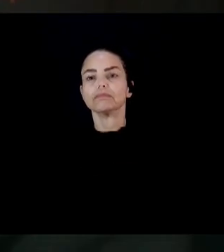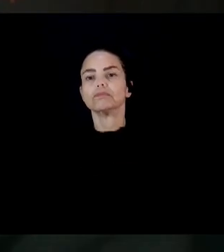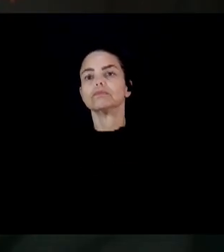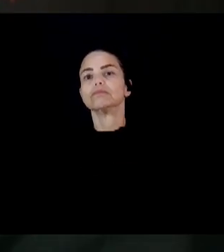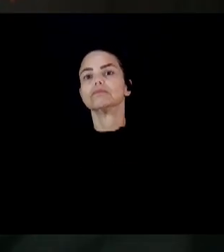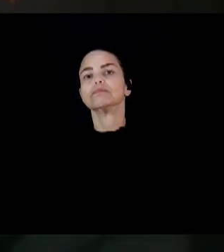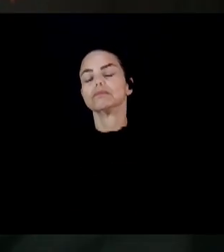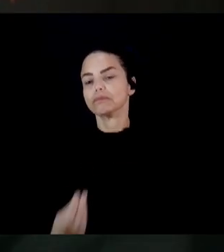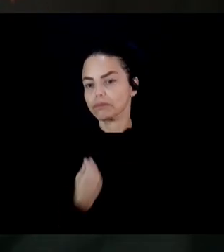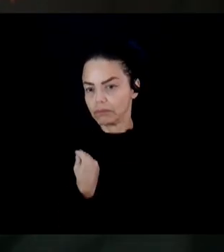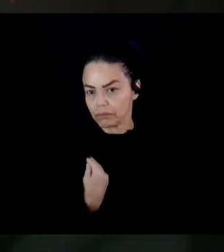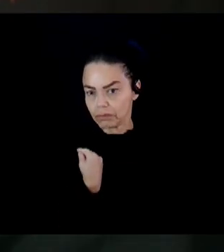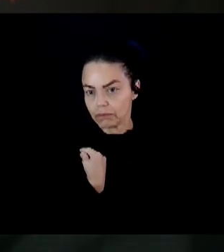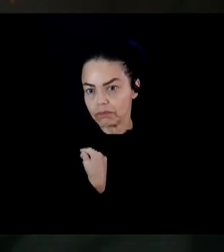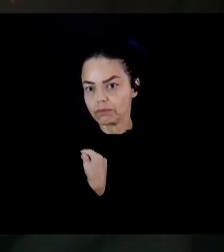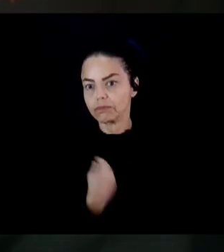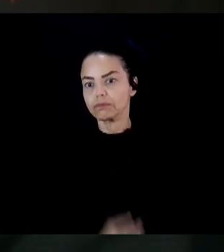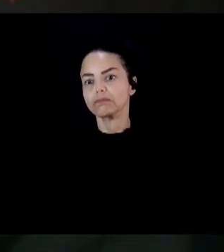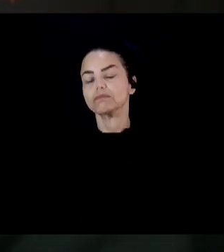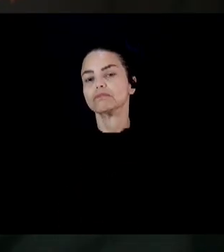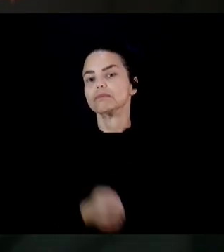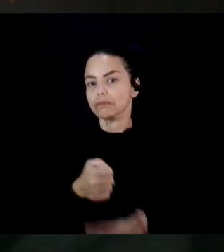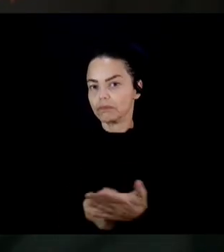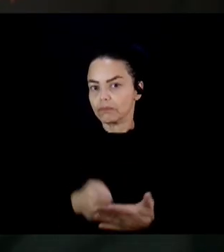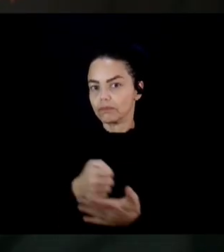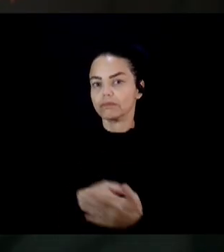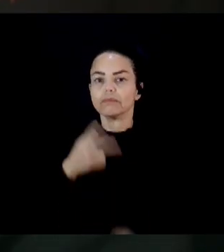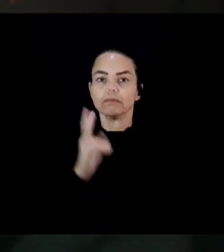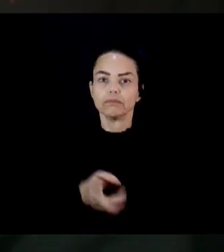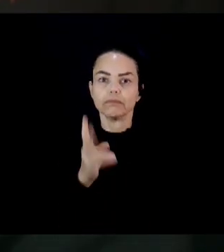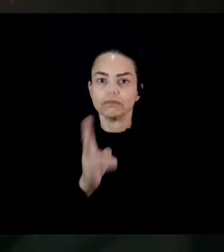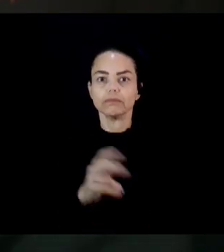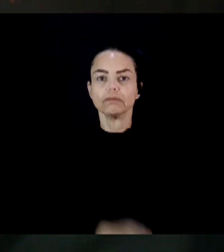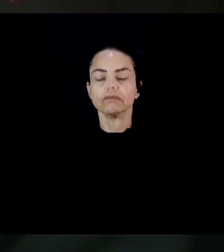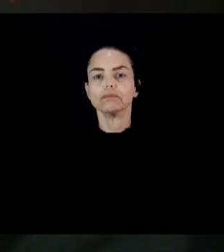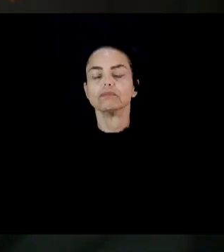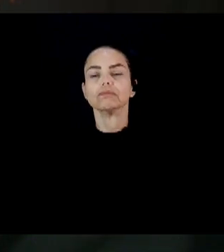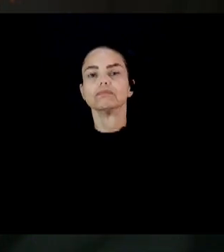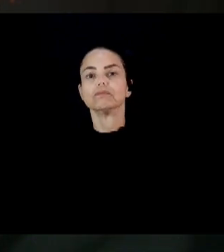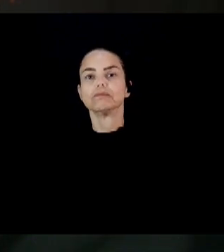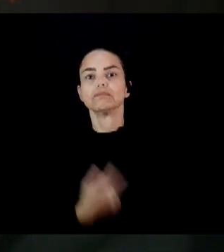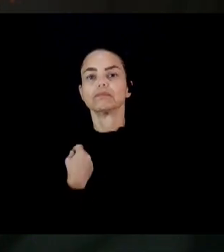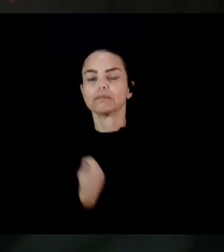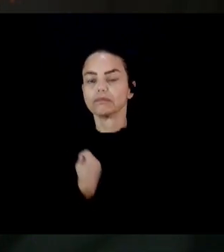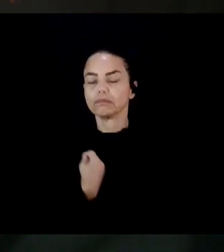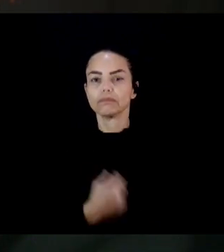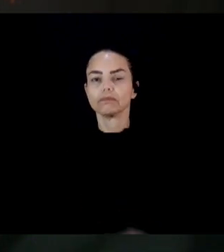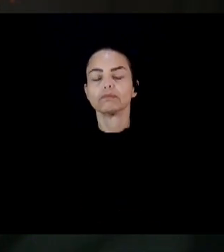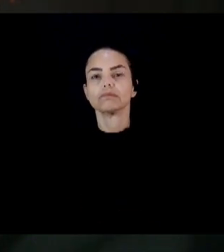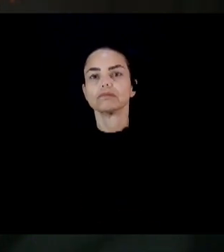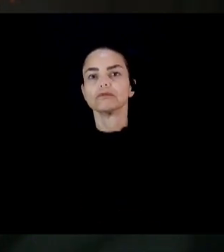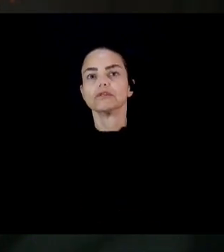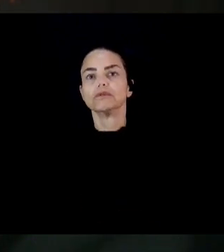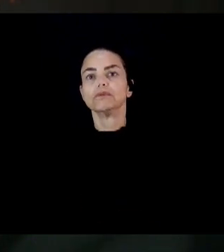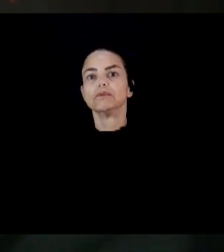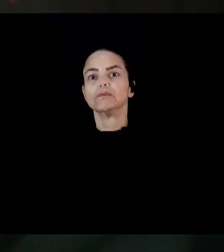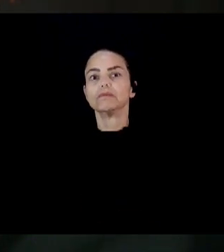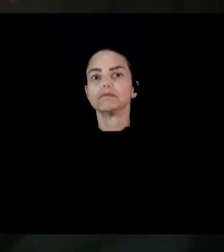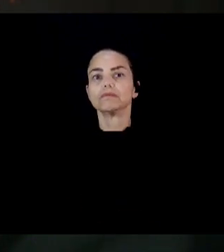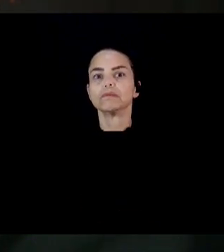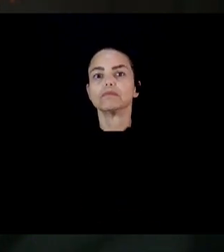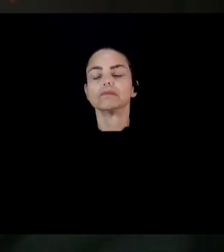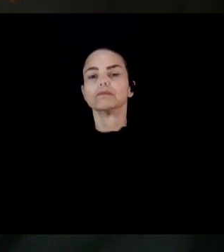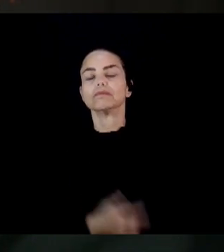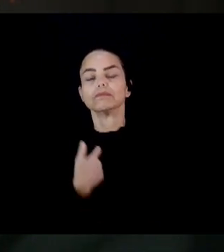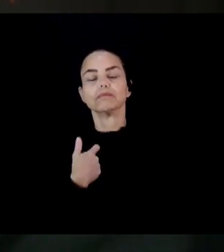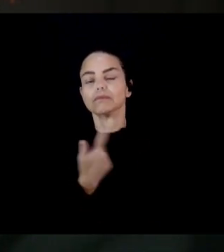vive numa cobrança constante, né? Num corrimento, uma correria, perdão, inevitável,